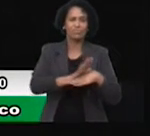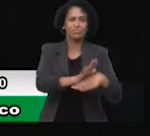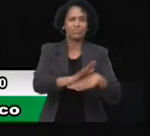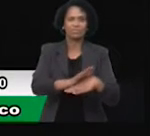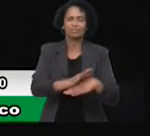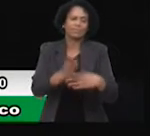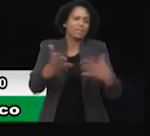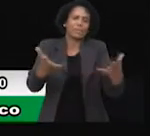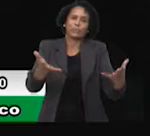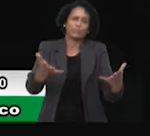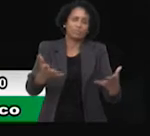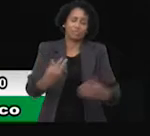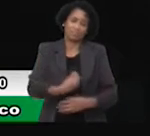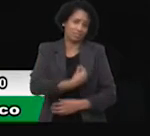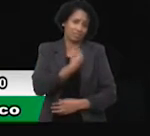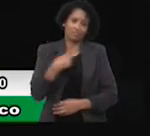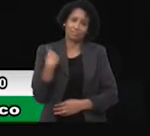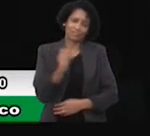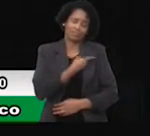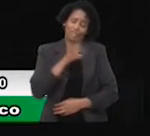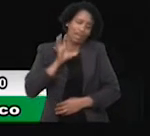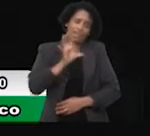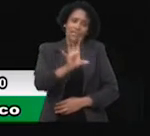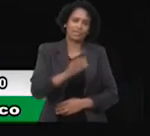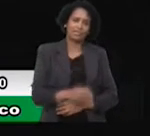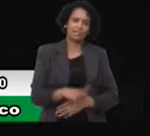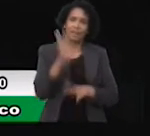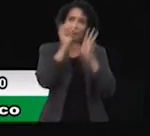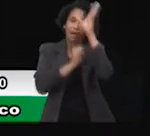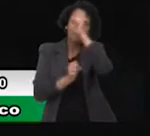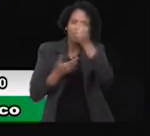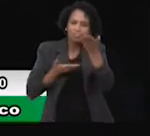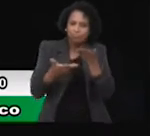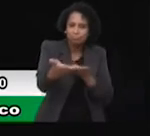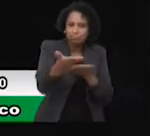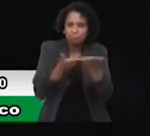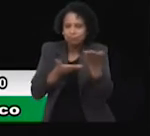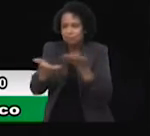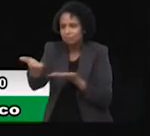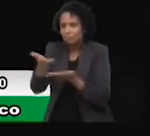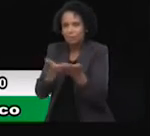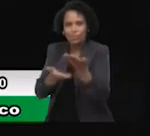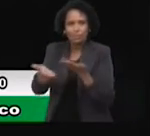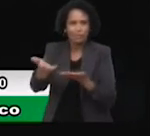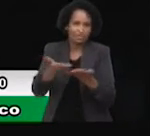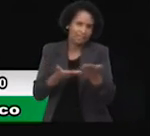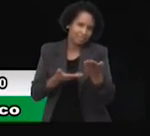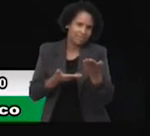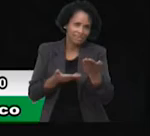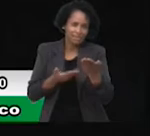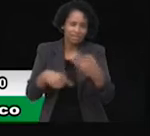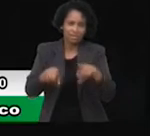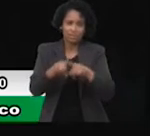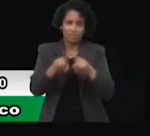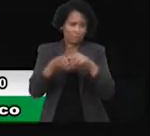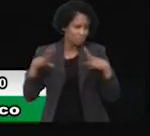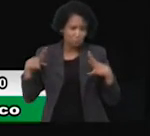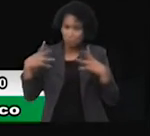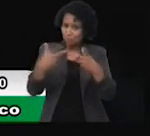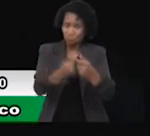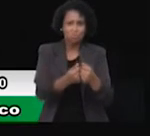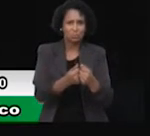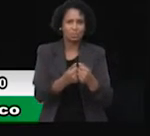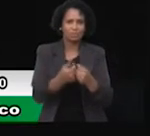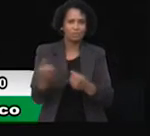vida da gente é isso, é um eterno aprendizado, é uma troca de conhecimento. Todos temos algo novo a